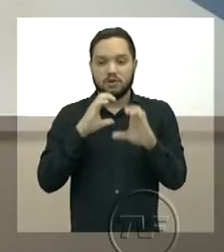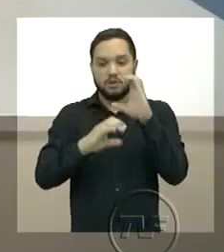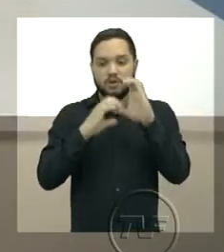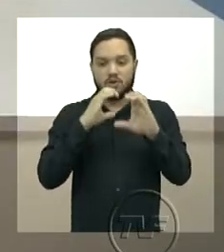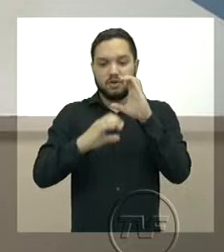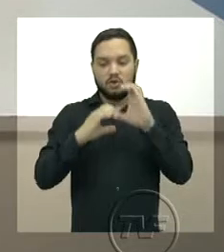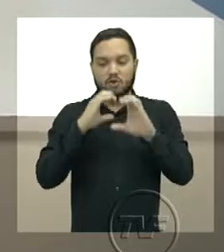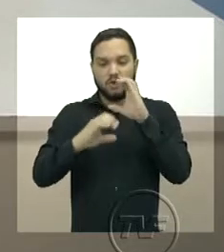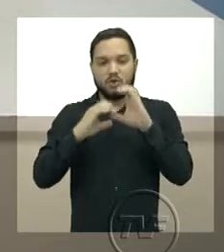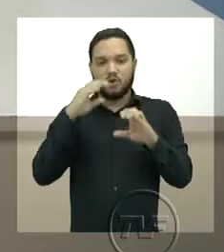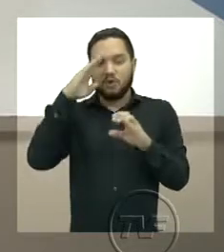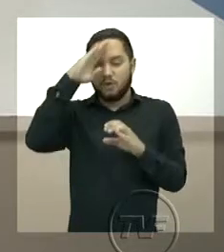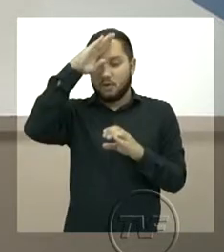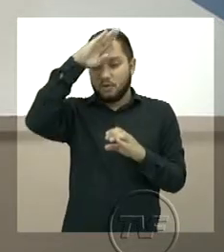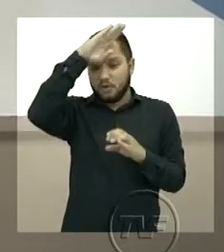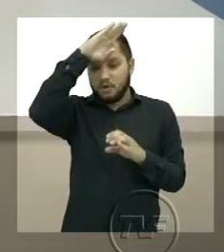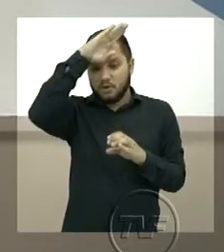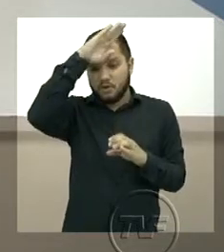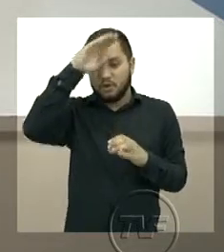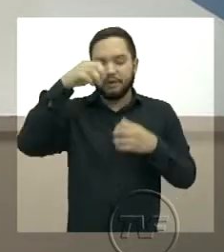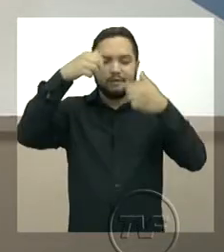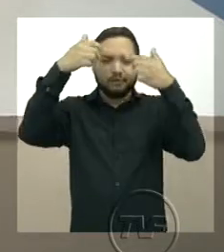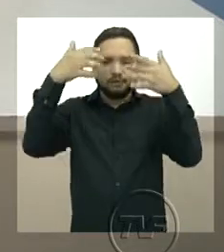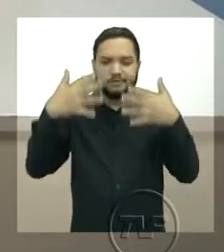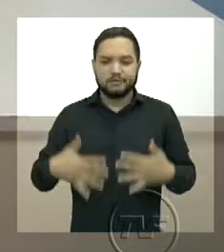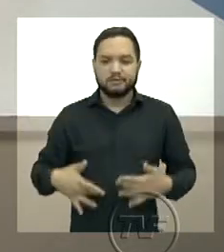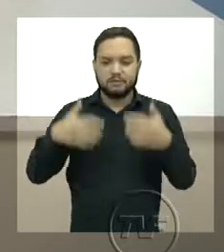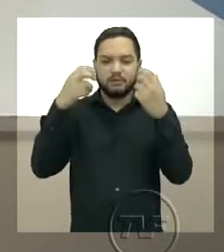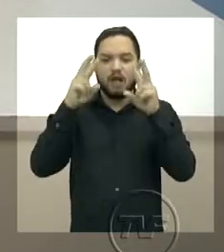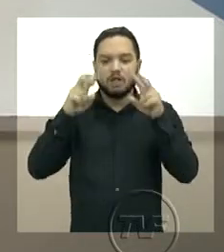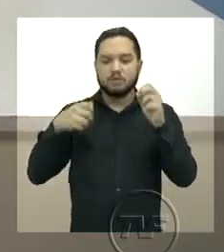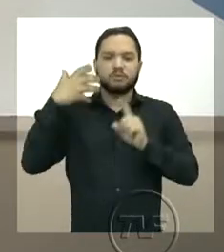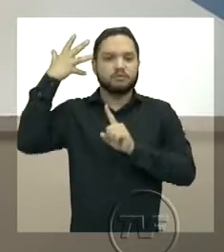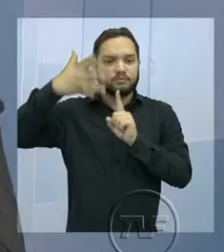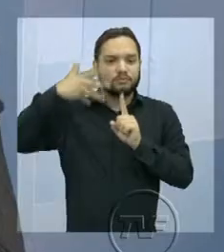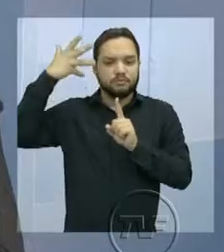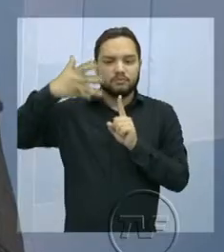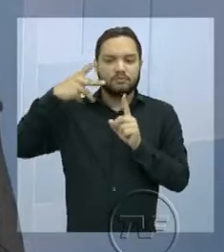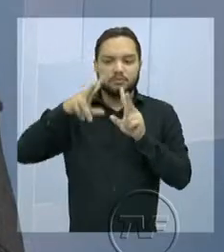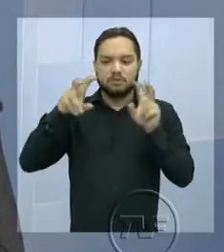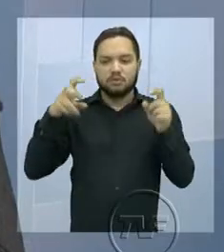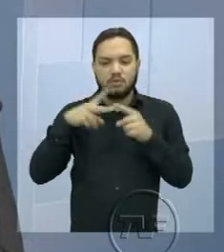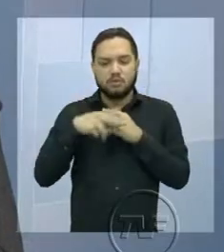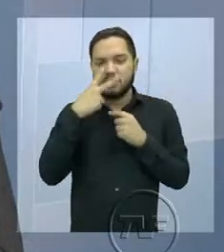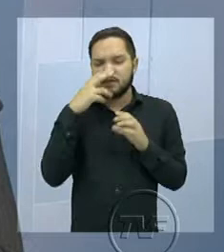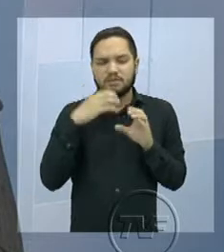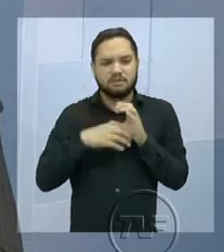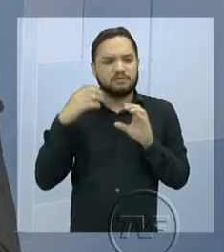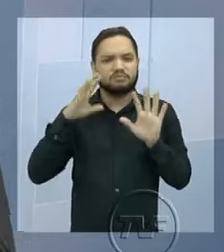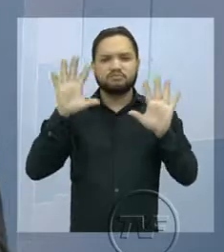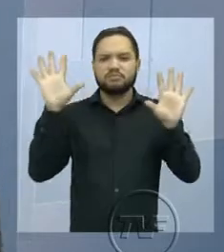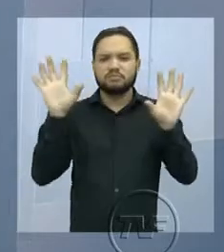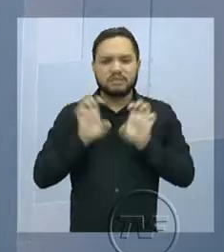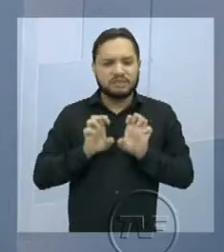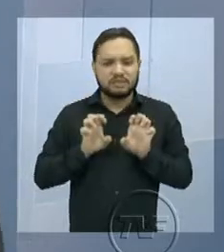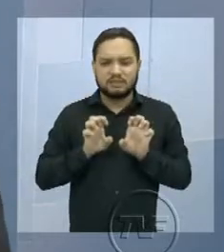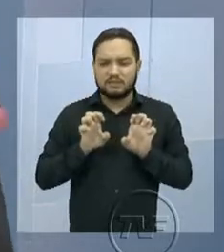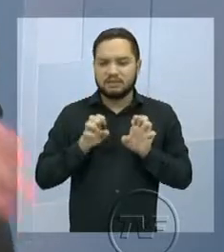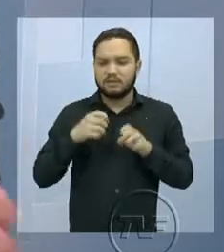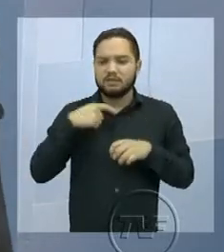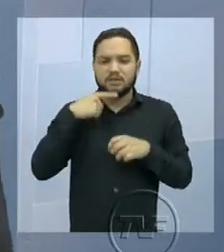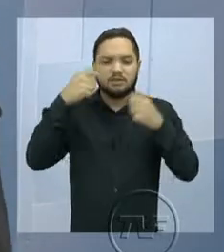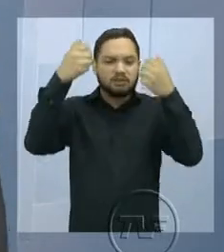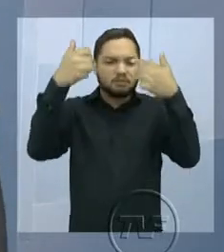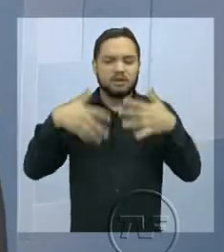governo Jair Messias Bolsonaro quando vai falar de determinados cortes orçamentários na qual ele não consegue explicar